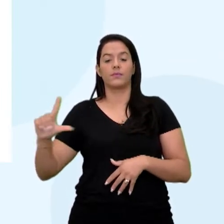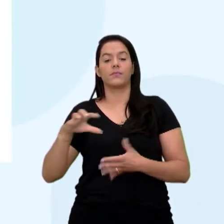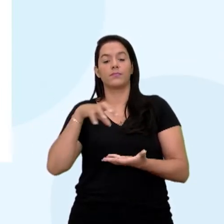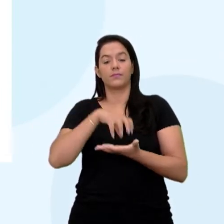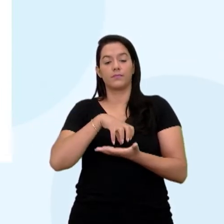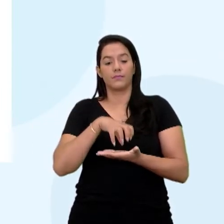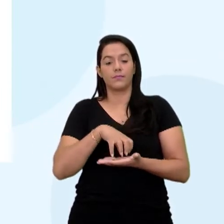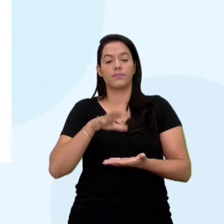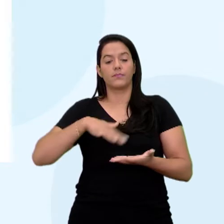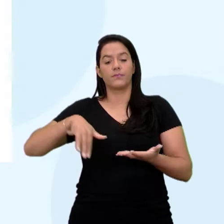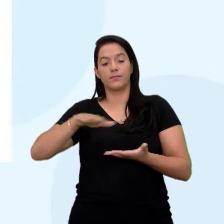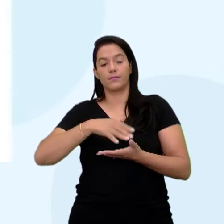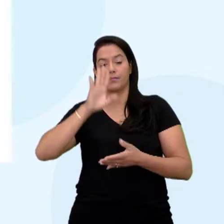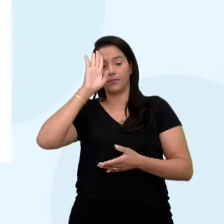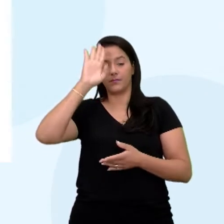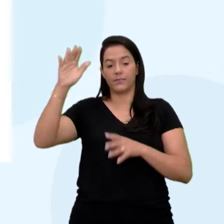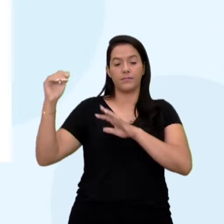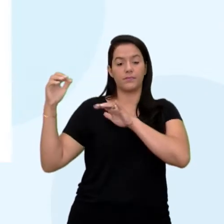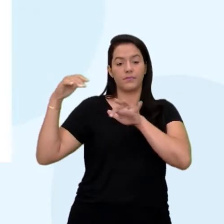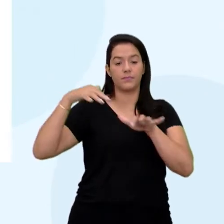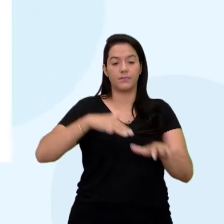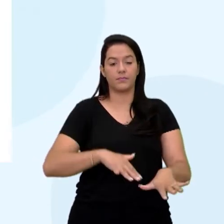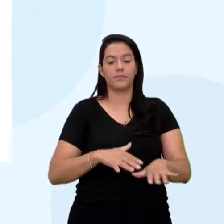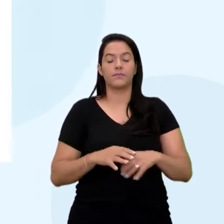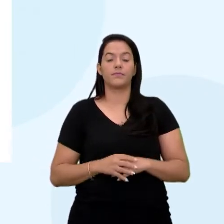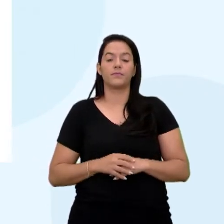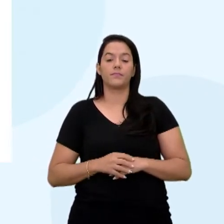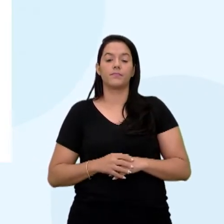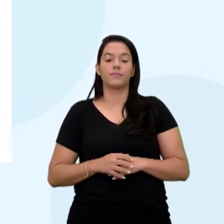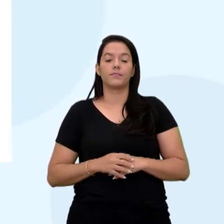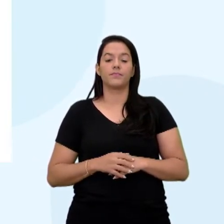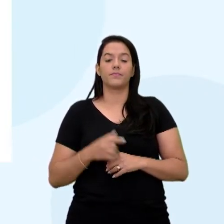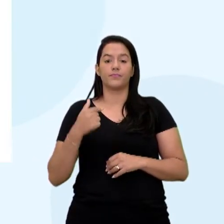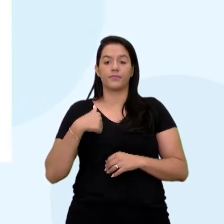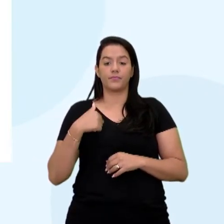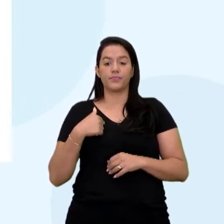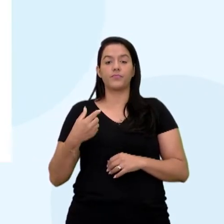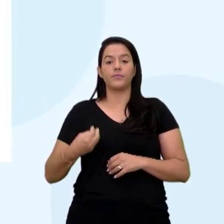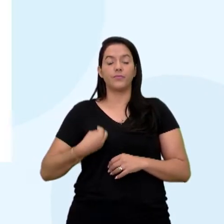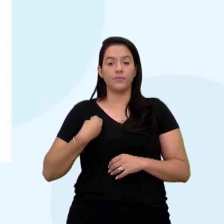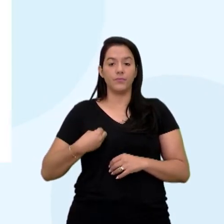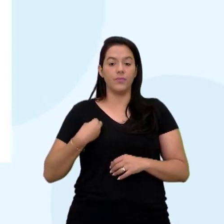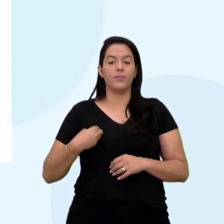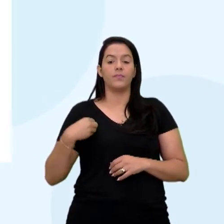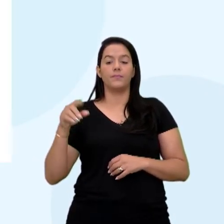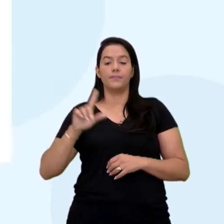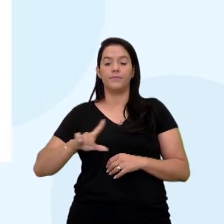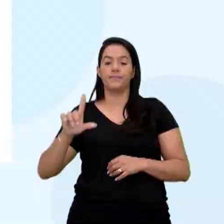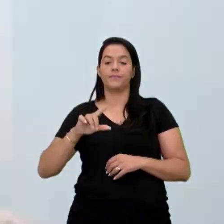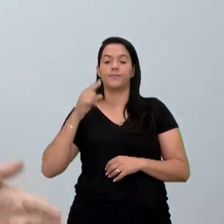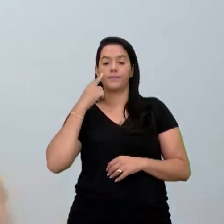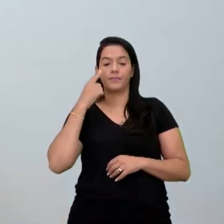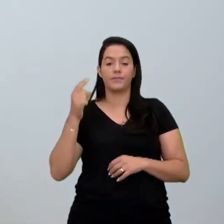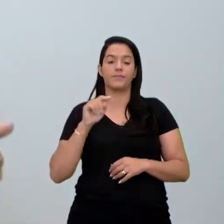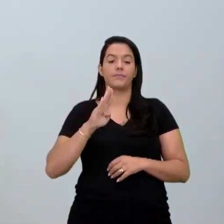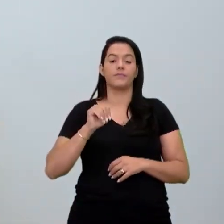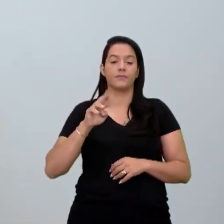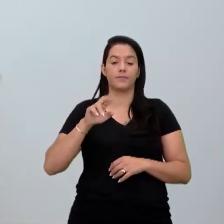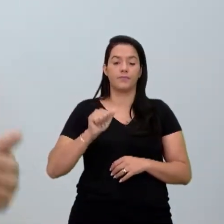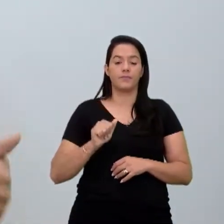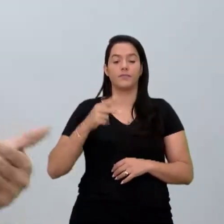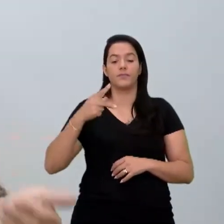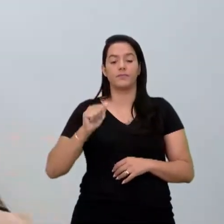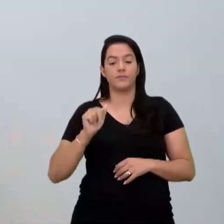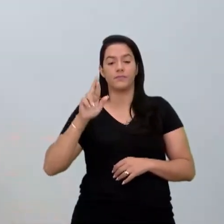É o centrão expandido da Zona Leste, né? Eu que sou uma pessoa que mora na Zona Leste, frequento bastante o Brás, o